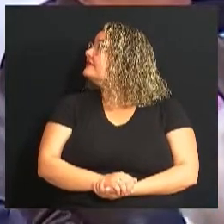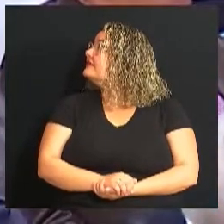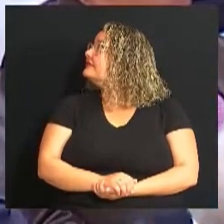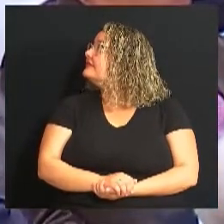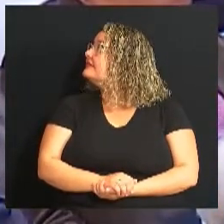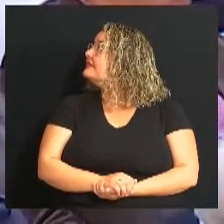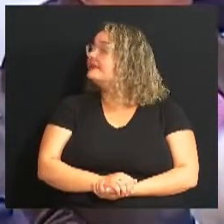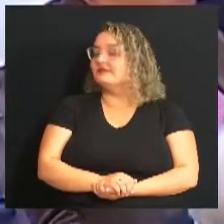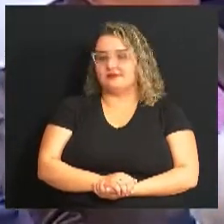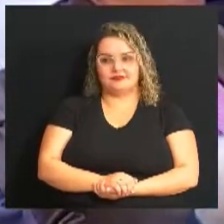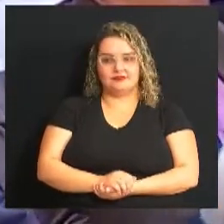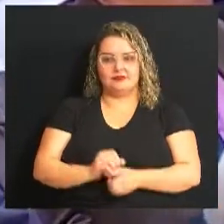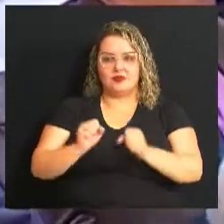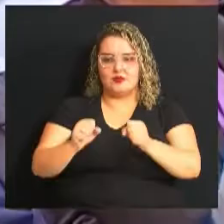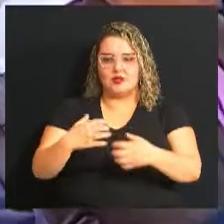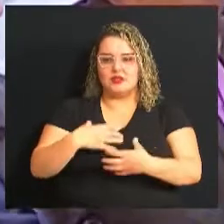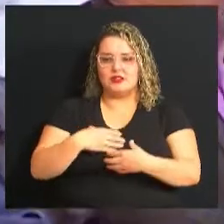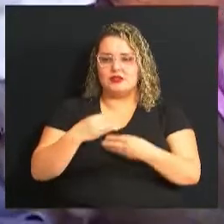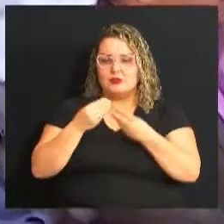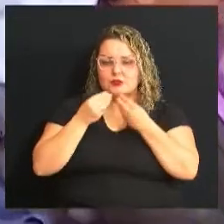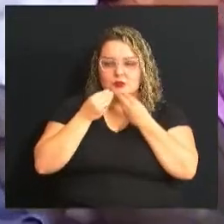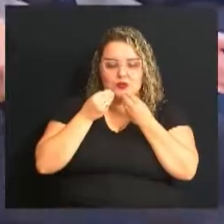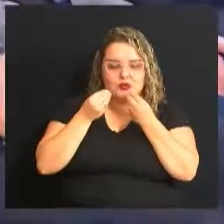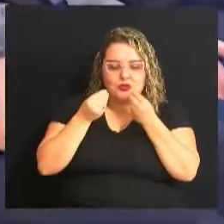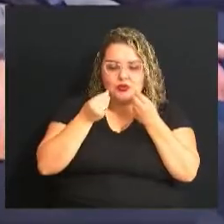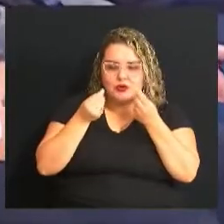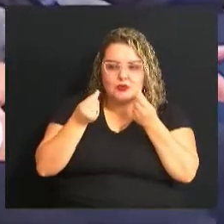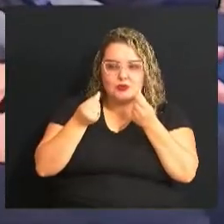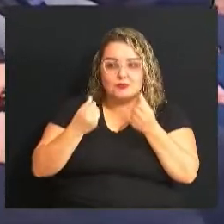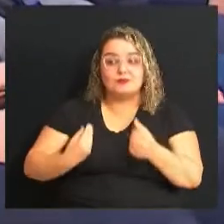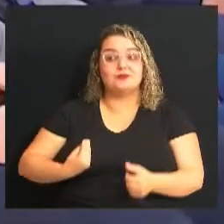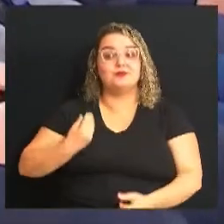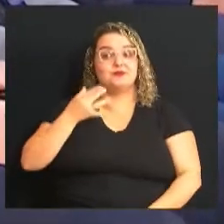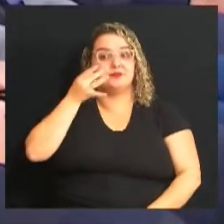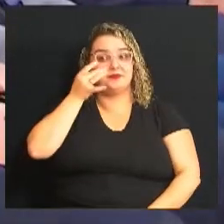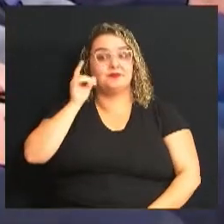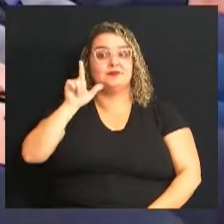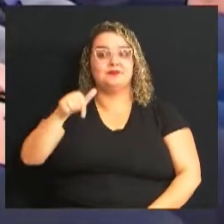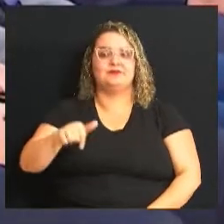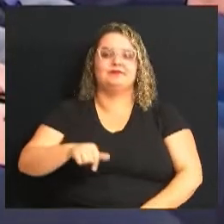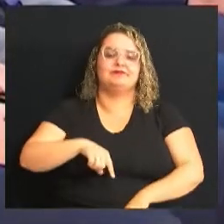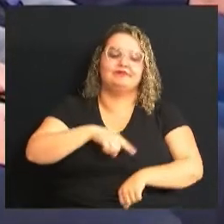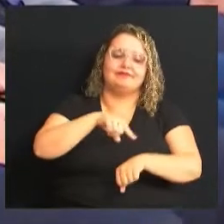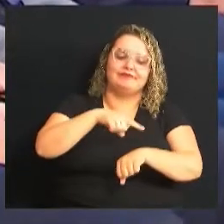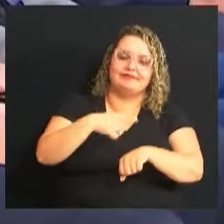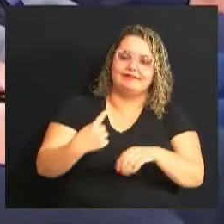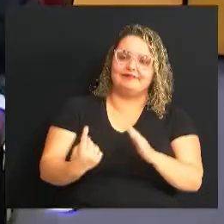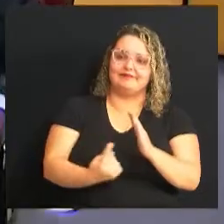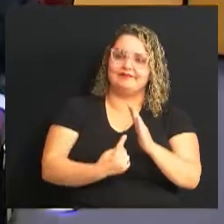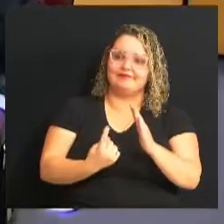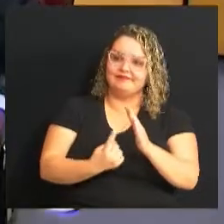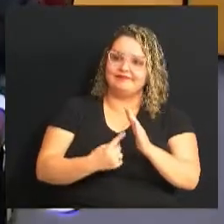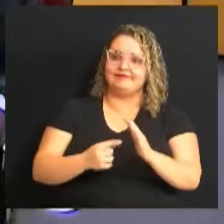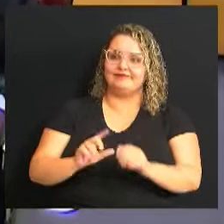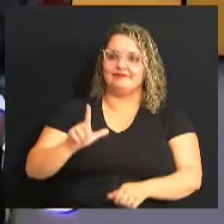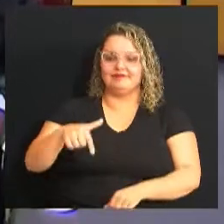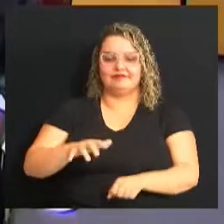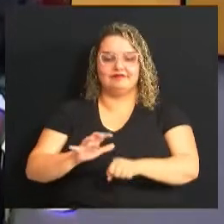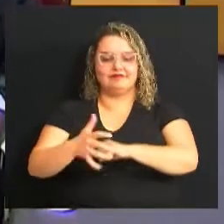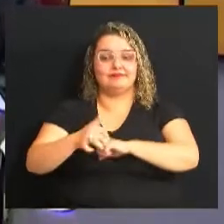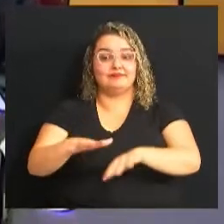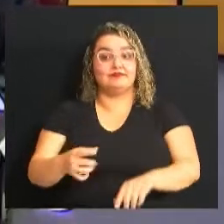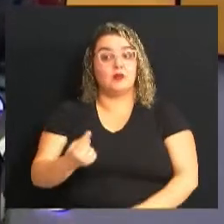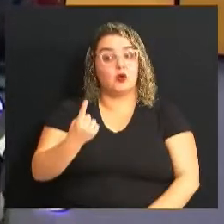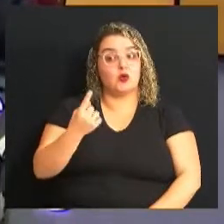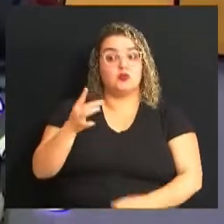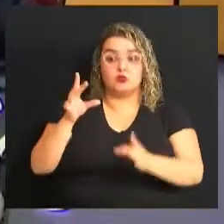Poder sentir o gostinho de um encontro presencial depois de tanto tempo de isolamento na pandemia foi só um dos